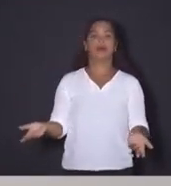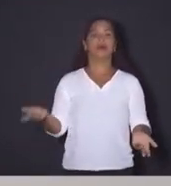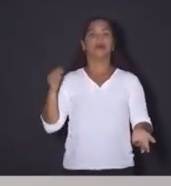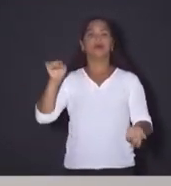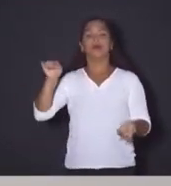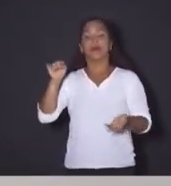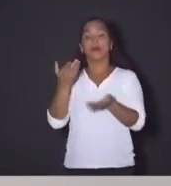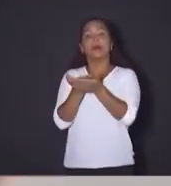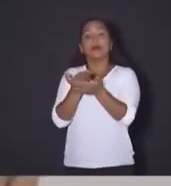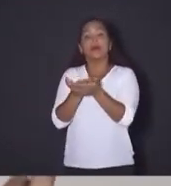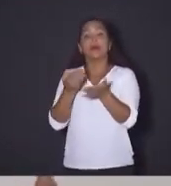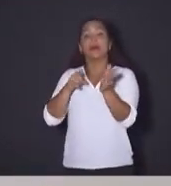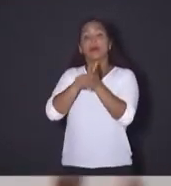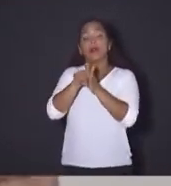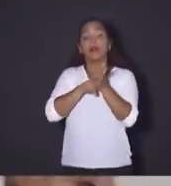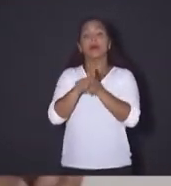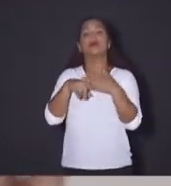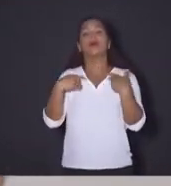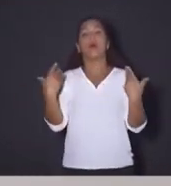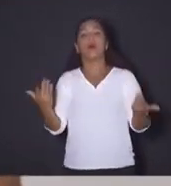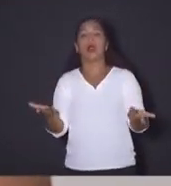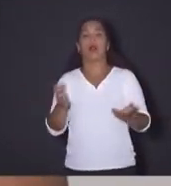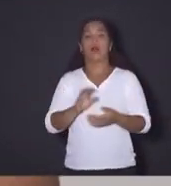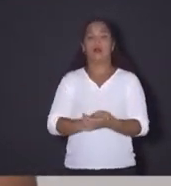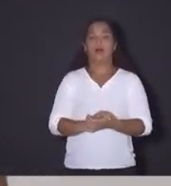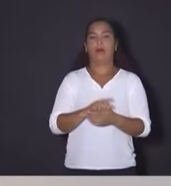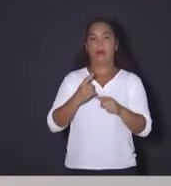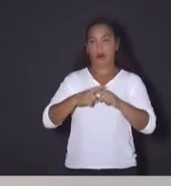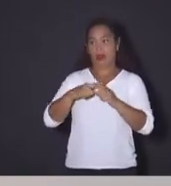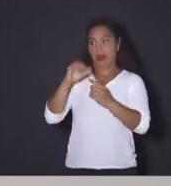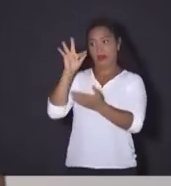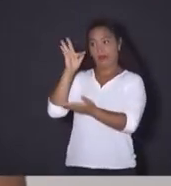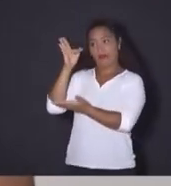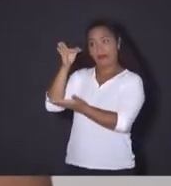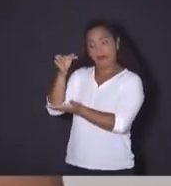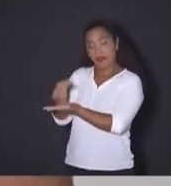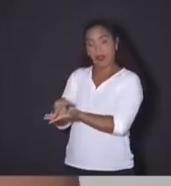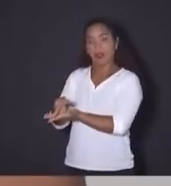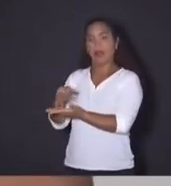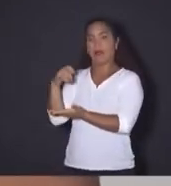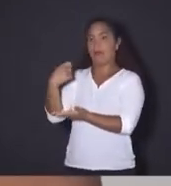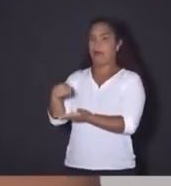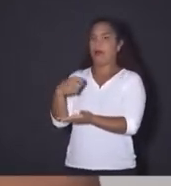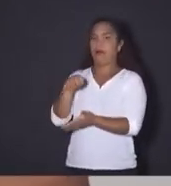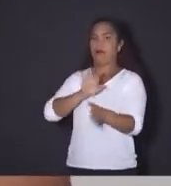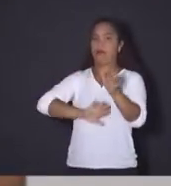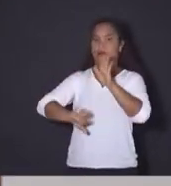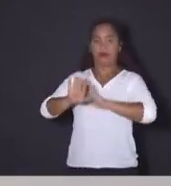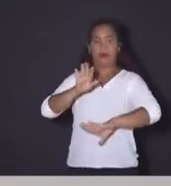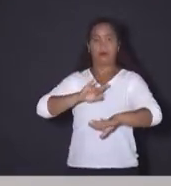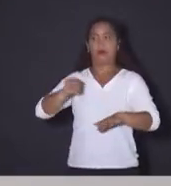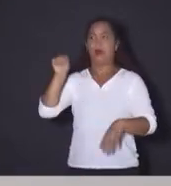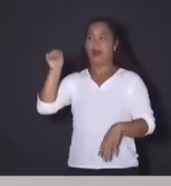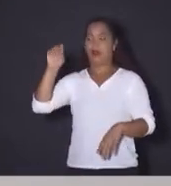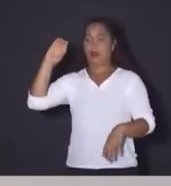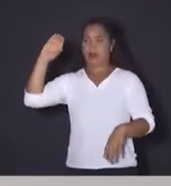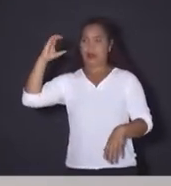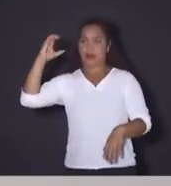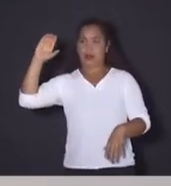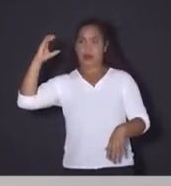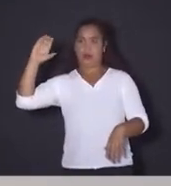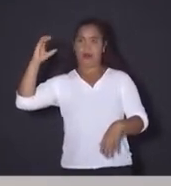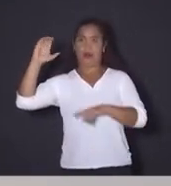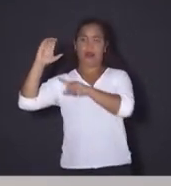idéias sendo que essa idéia de inferno a agência deveria ser uma contradição em termos porque a ciência é por princípio